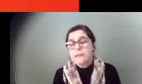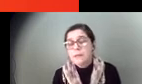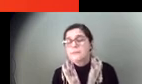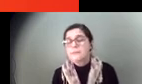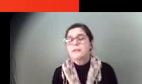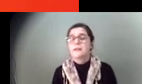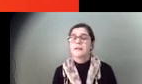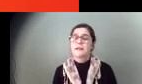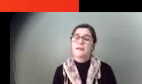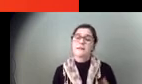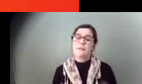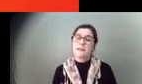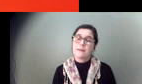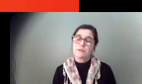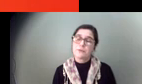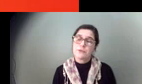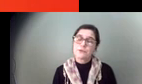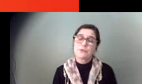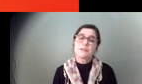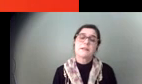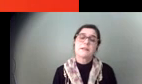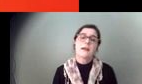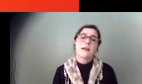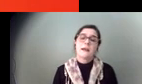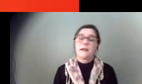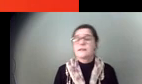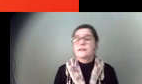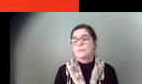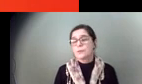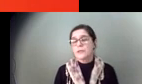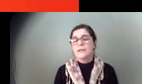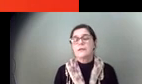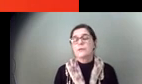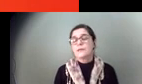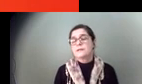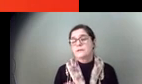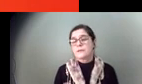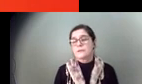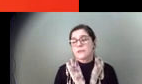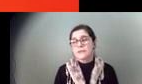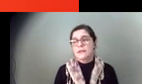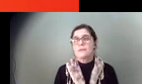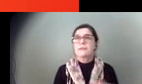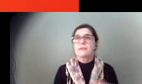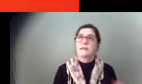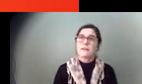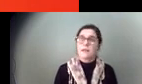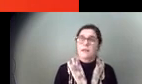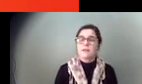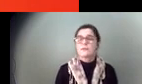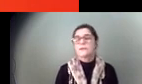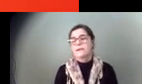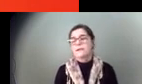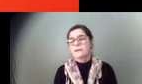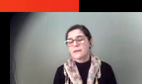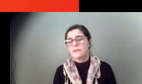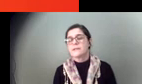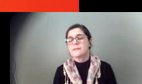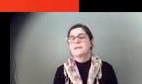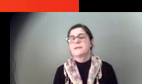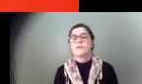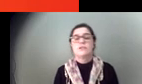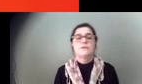dos temas, que aí também tem para os professores responderem como eles estão sendo organizados, se está atendendo ou se não está